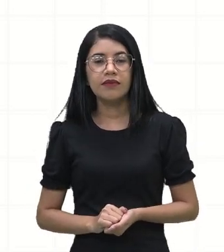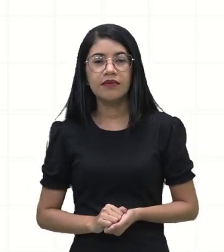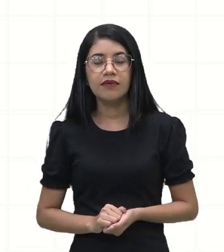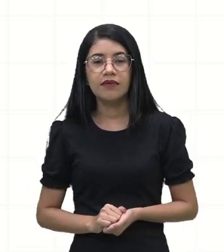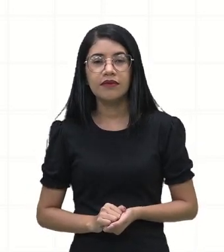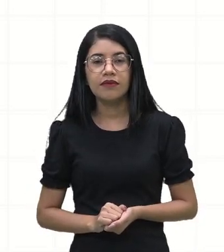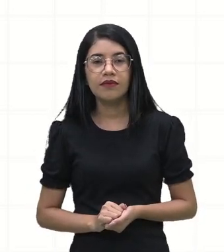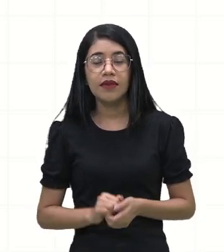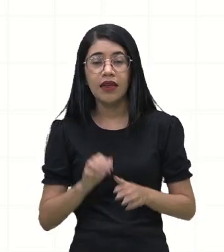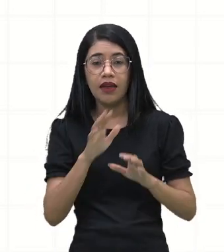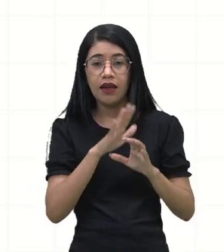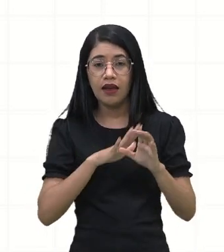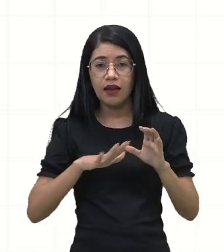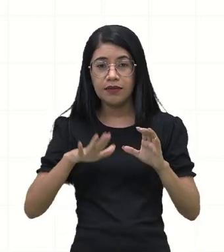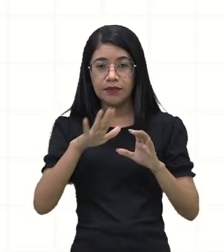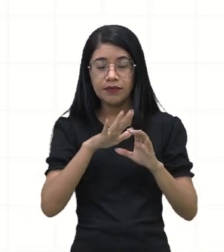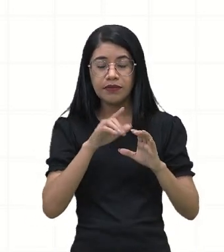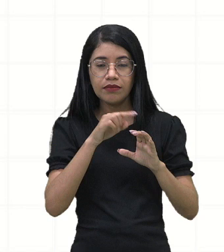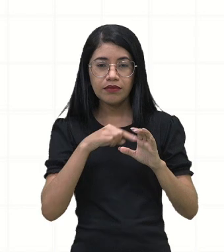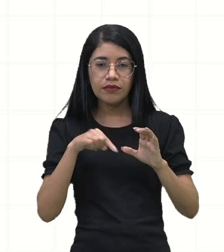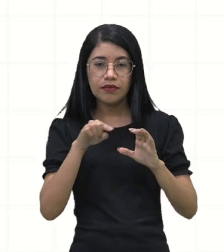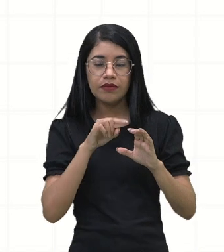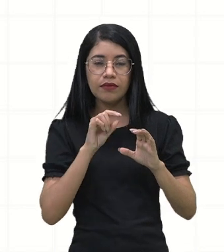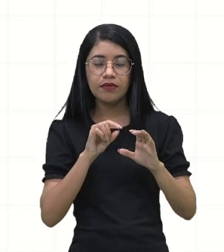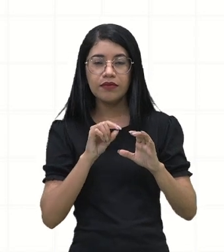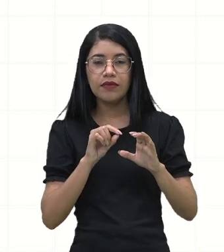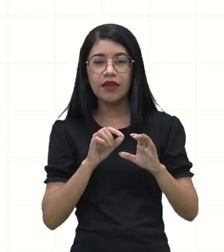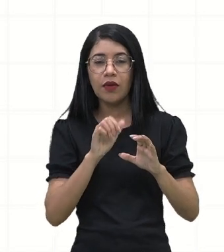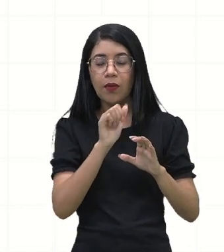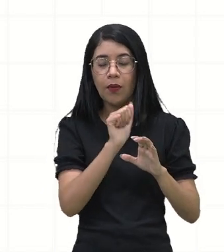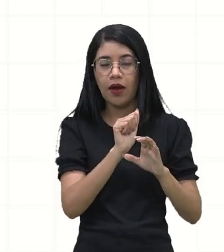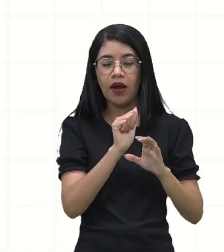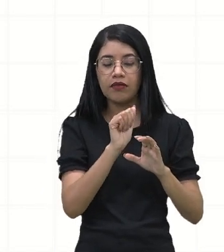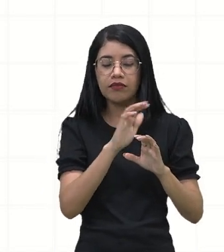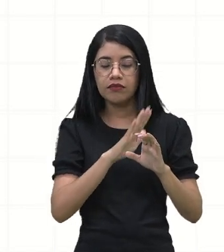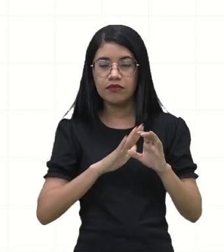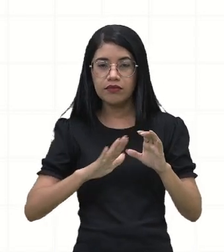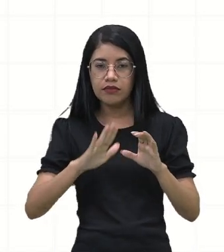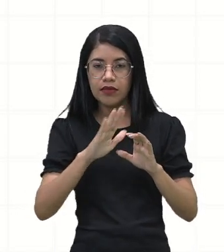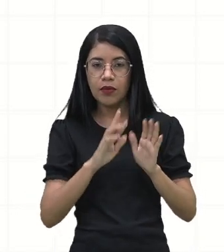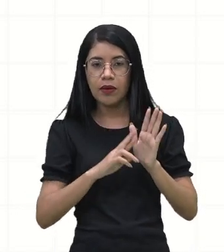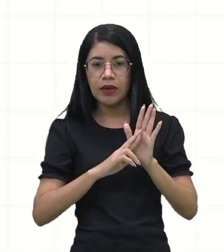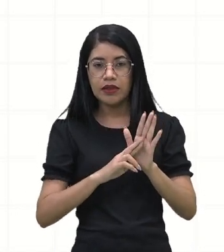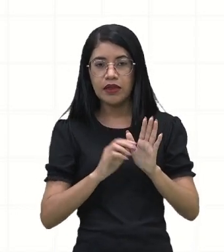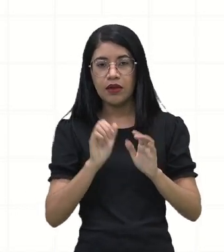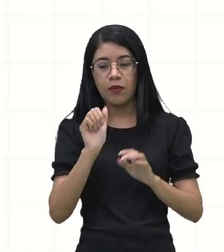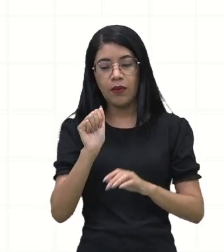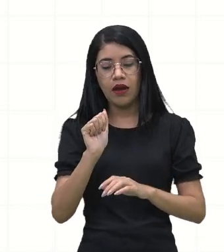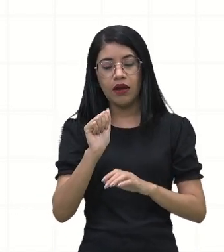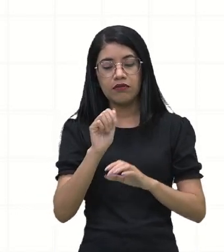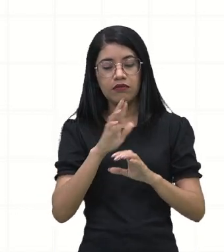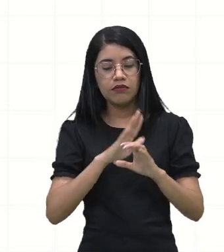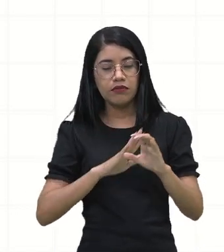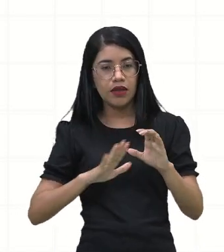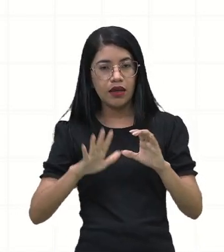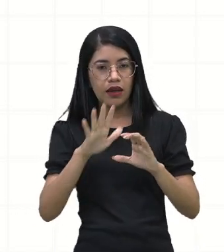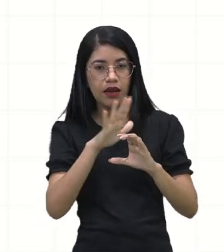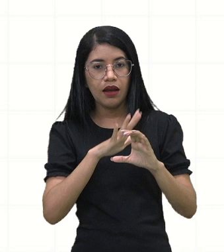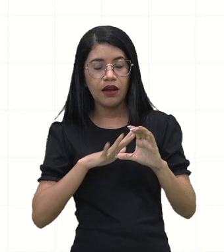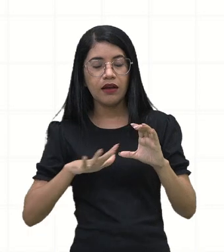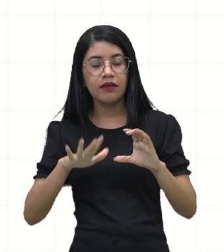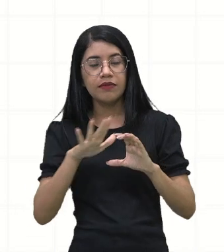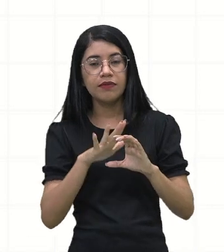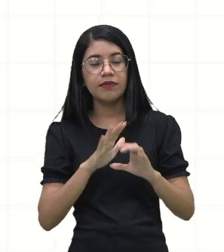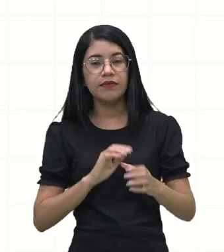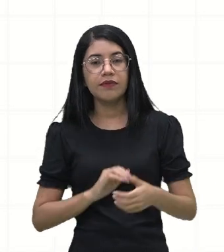né? A área A é a área do círculo. Aqui, ó. O que é esse A, né? A área do